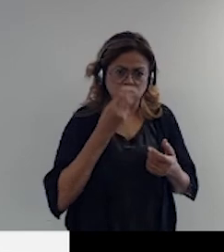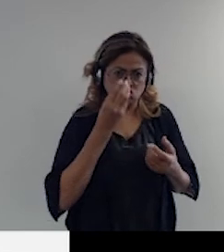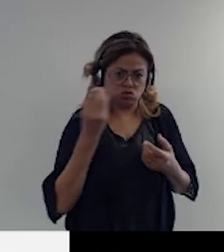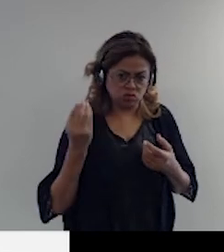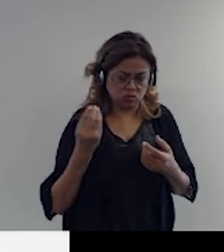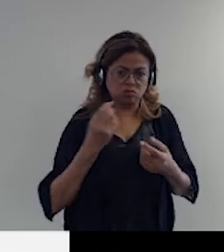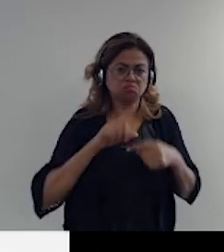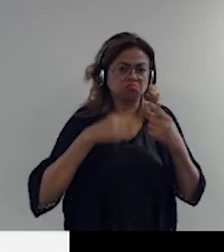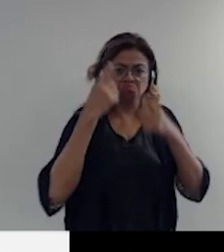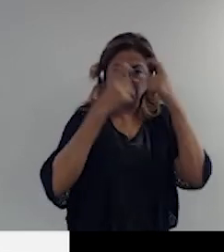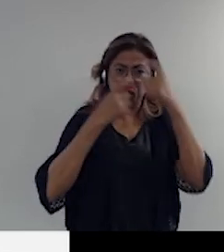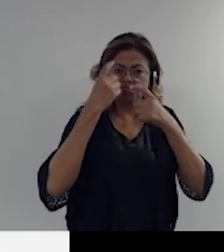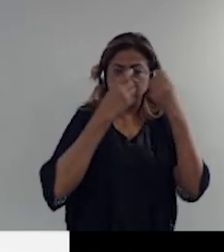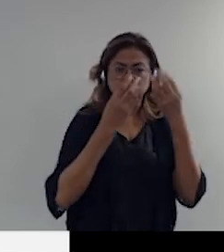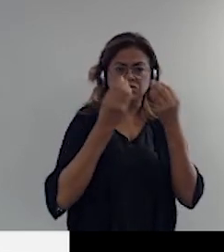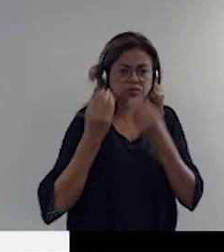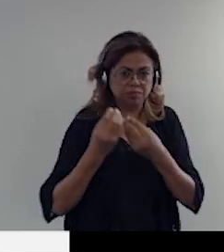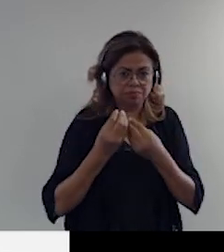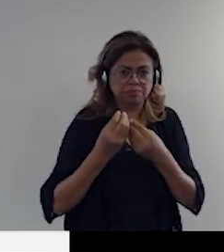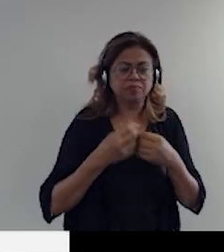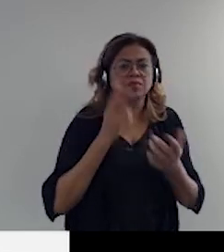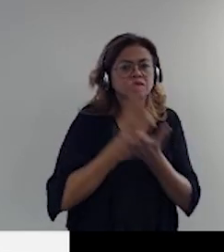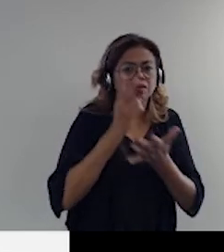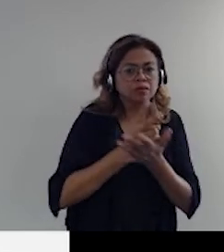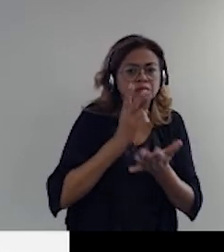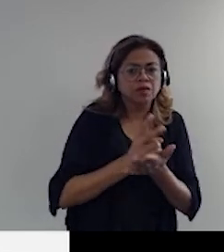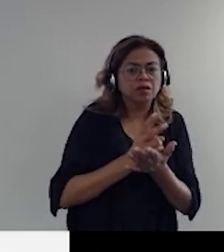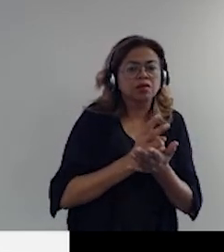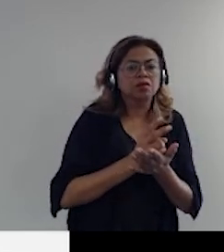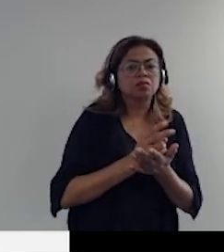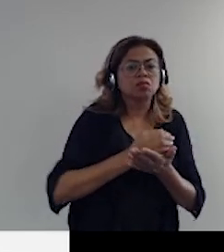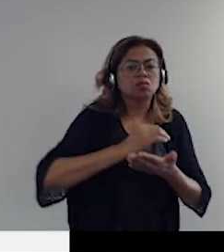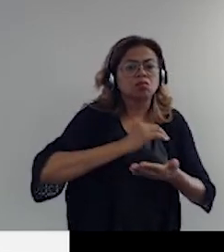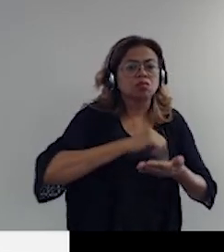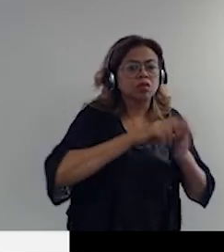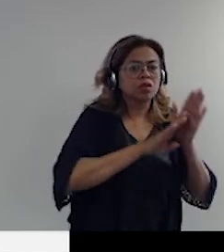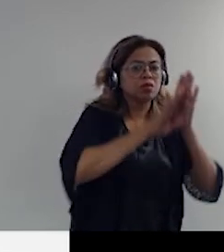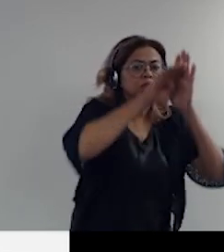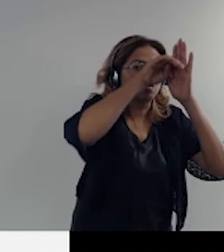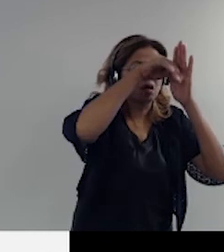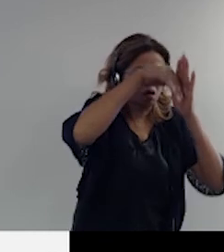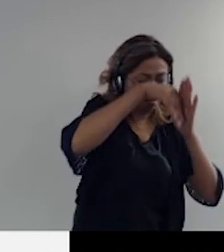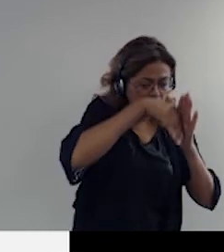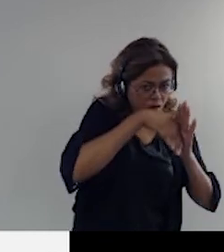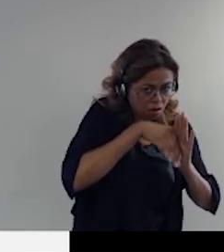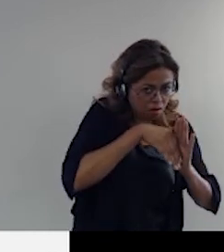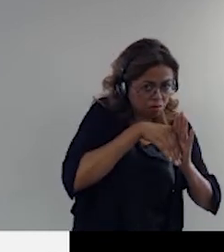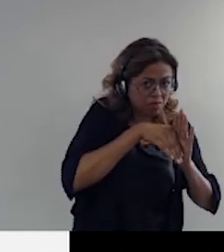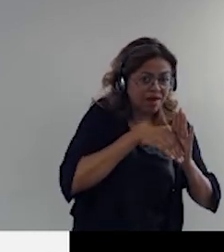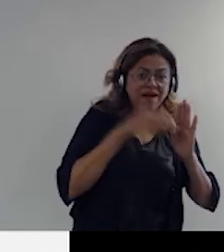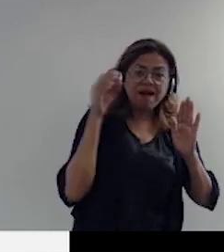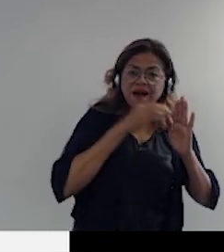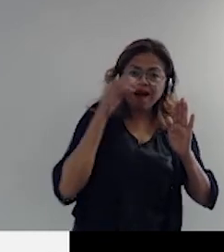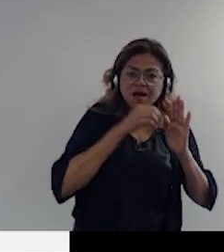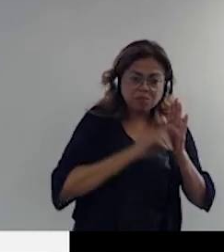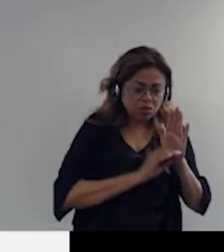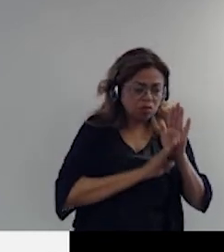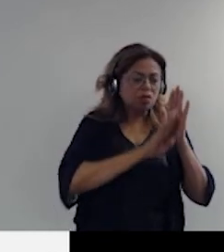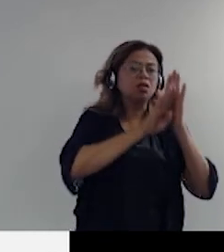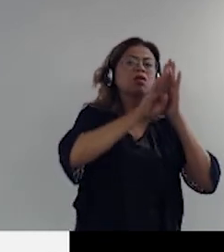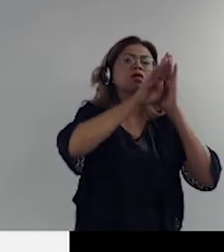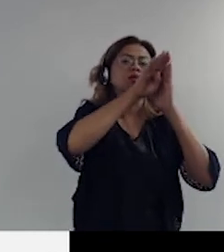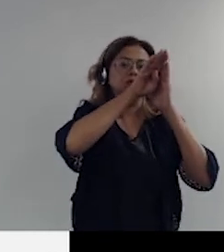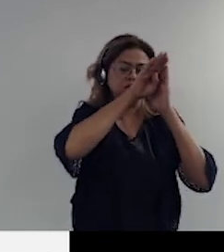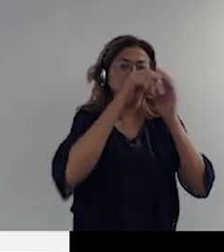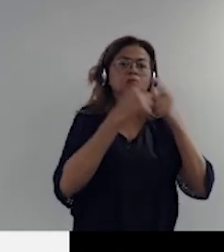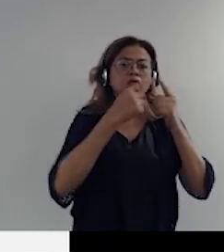de se preocupar tanto. Mesmo com uma queda grande na bolsa, ela se recuperou rápido, muito em virtude do cenário de